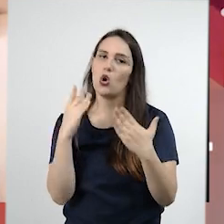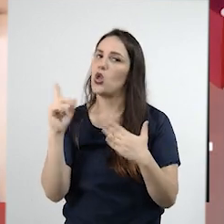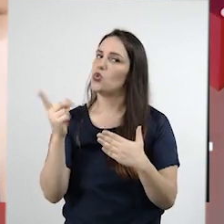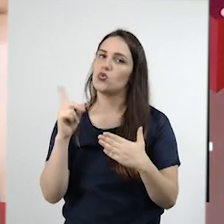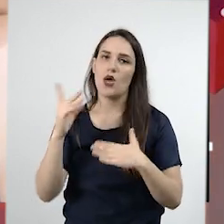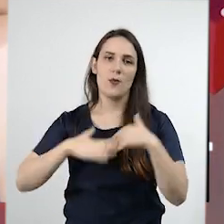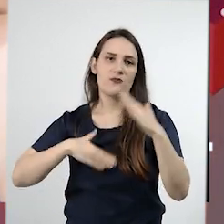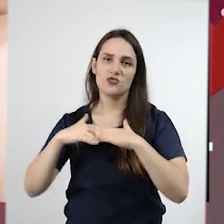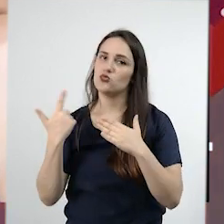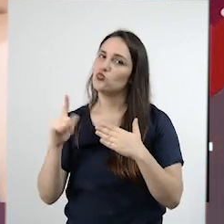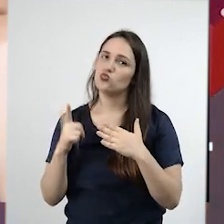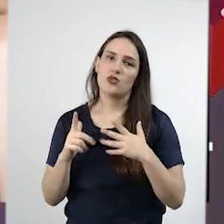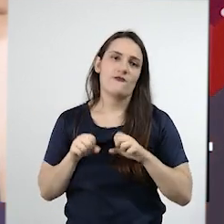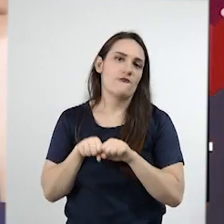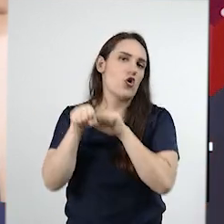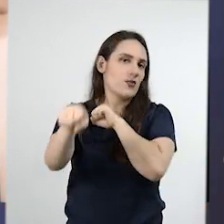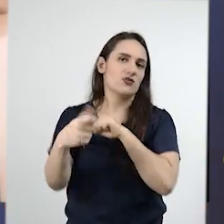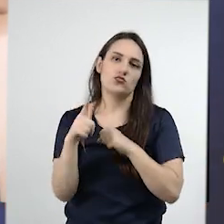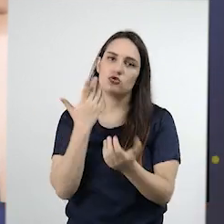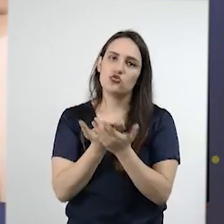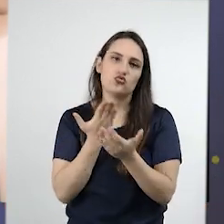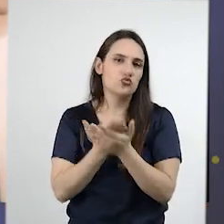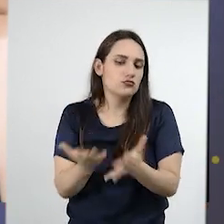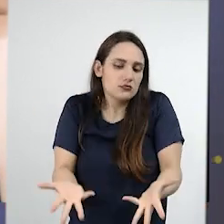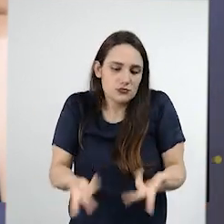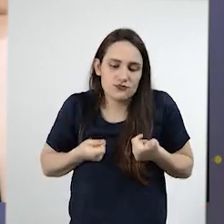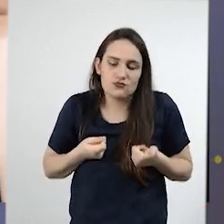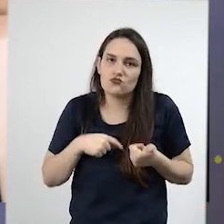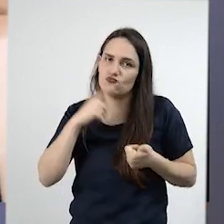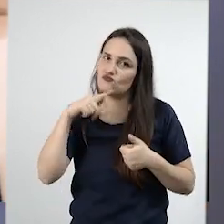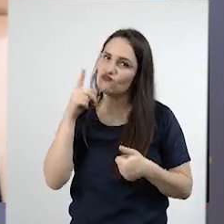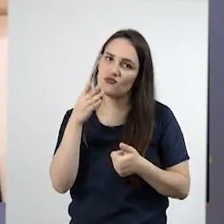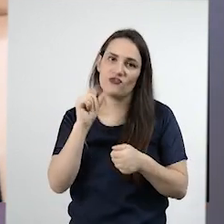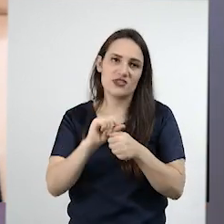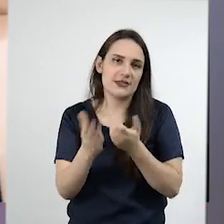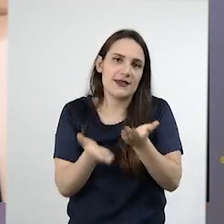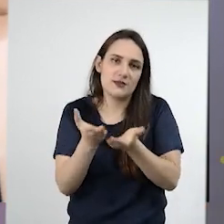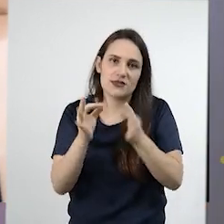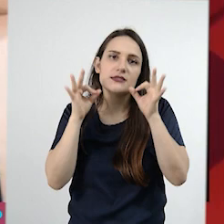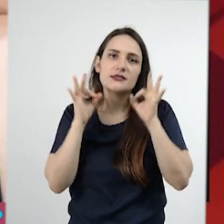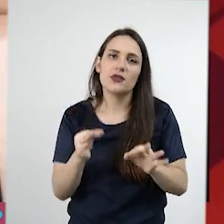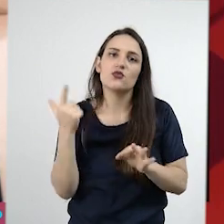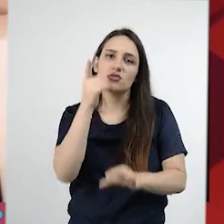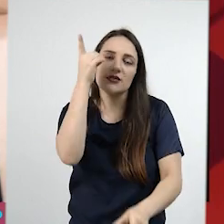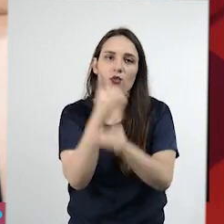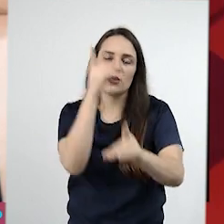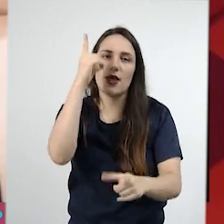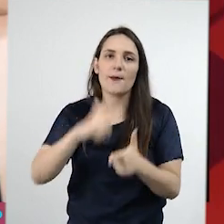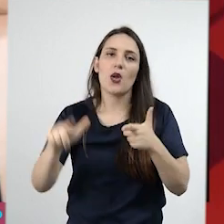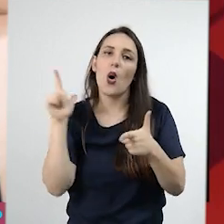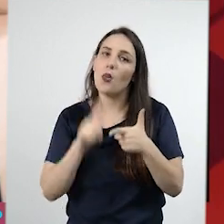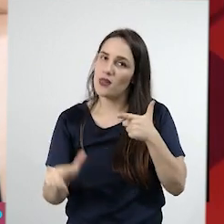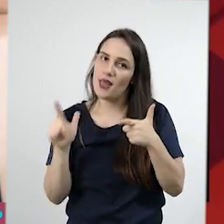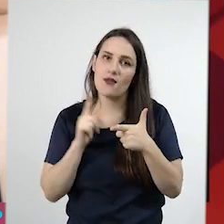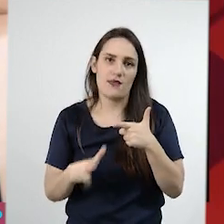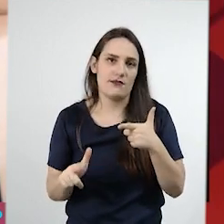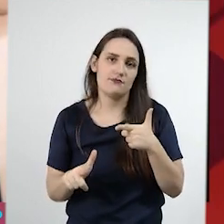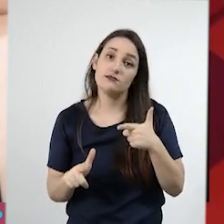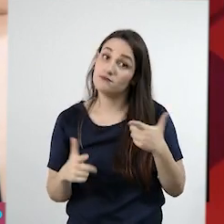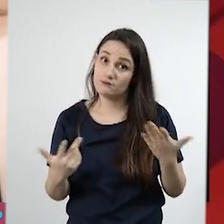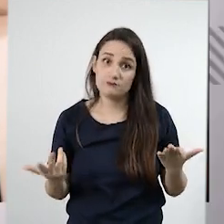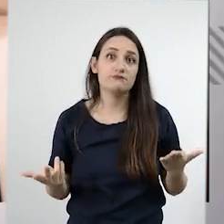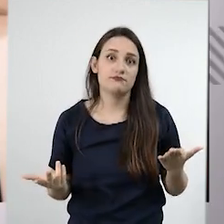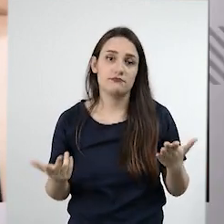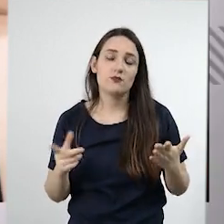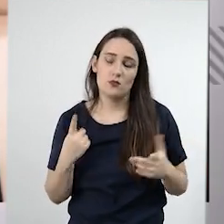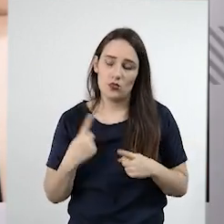tem estudo para tratar e, de repente, identificar problemas emocionais que podem surgir com toda essa questão